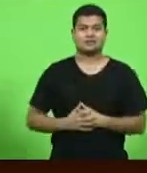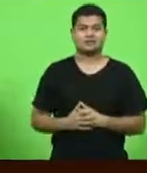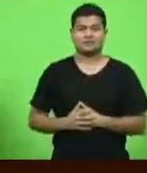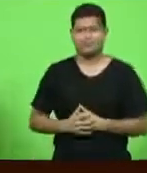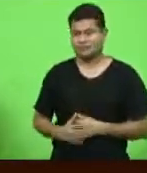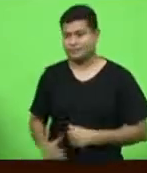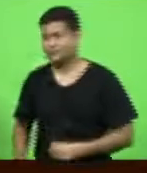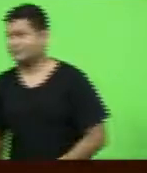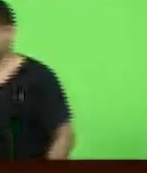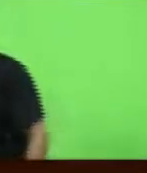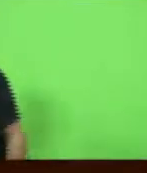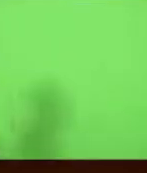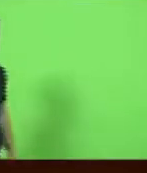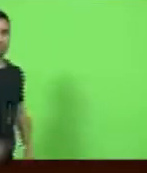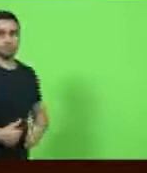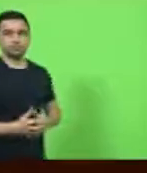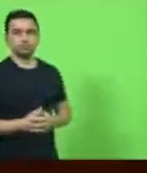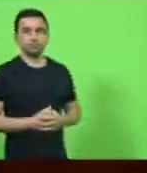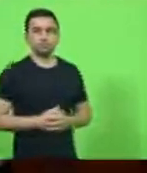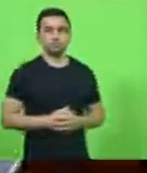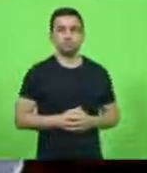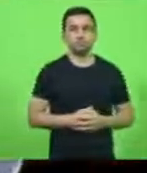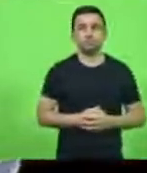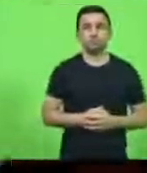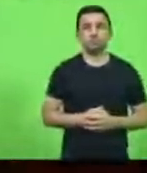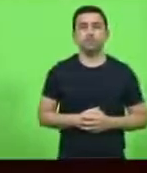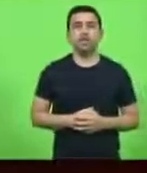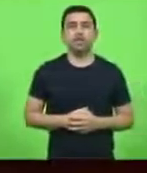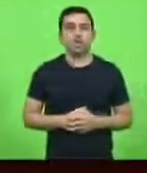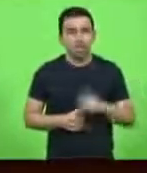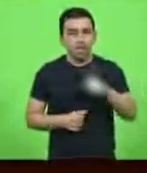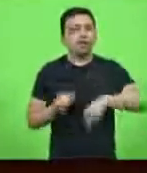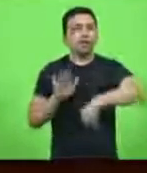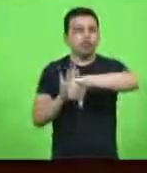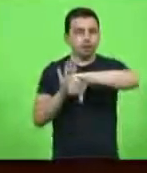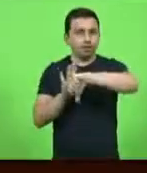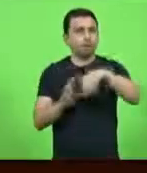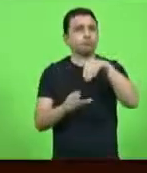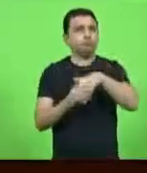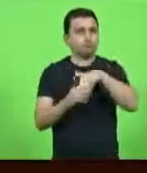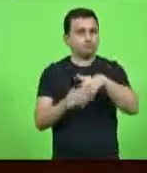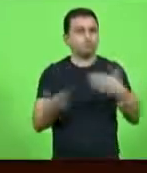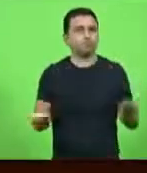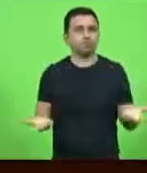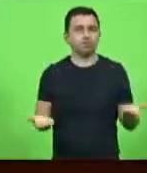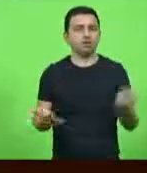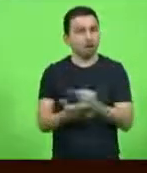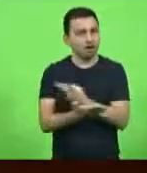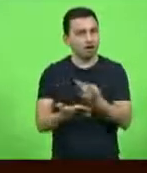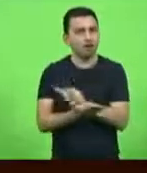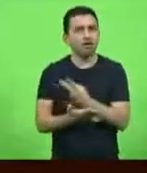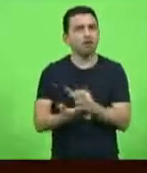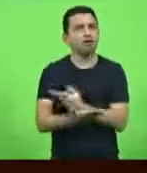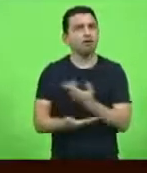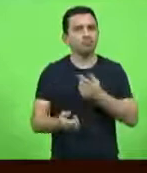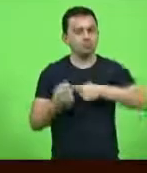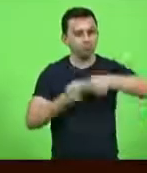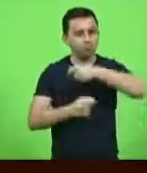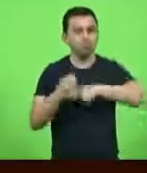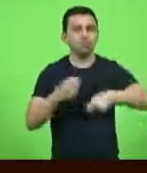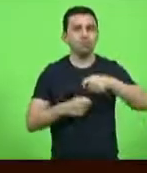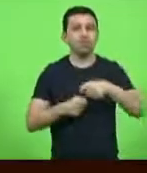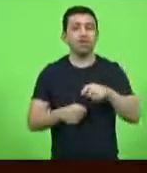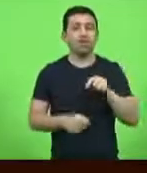crime eleitoral e improbidade administrativa e não sou eu que estou dizendo é a lei que disse e ainda nós este